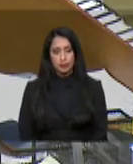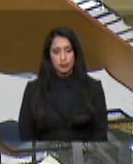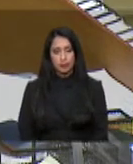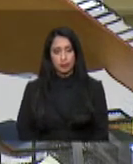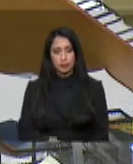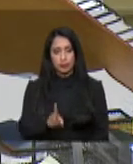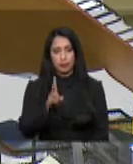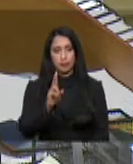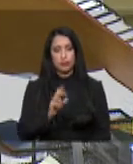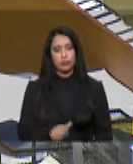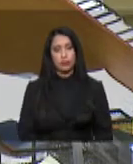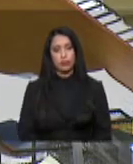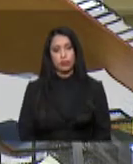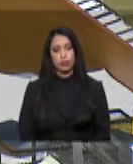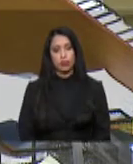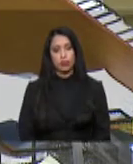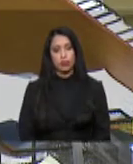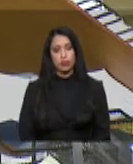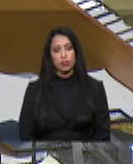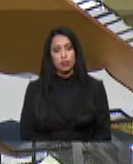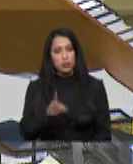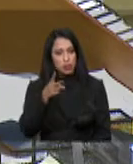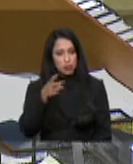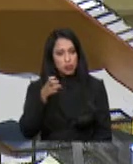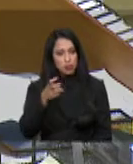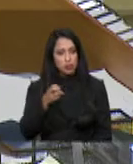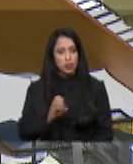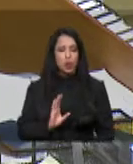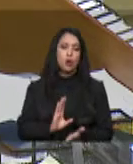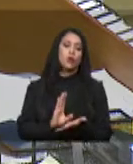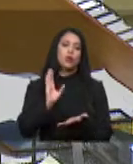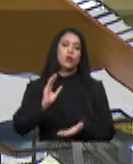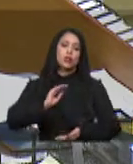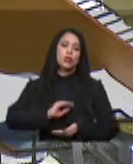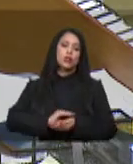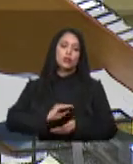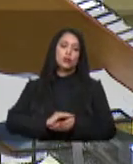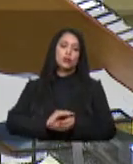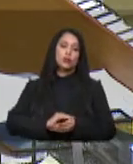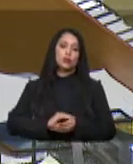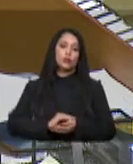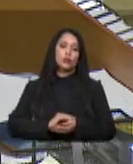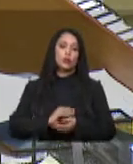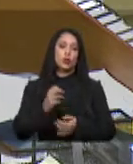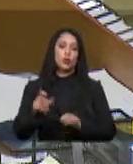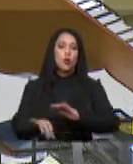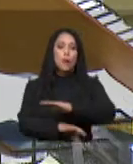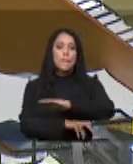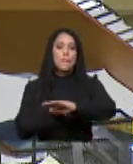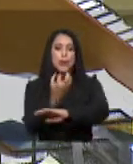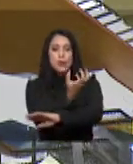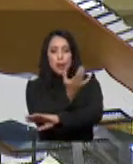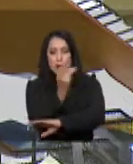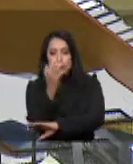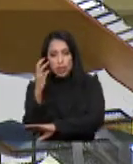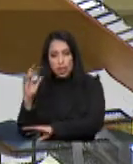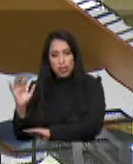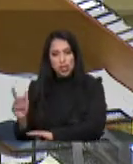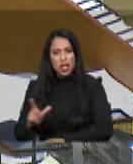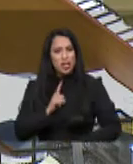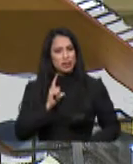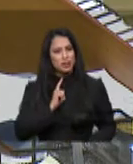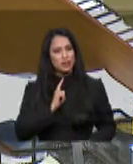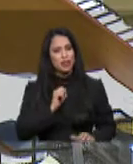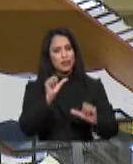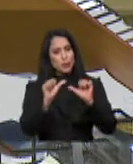Prossigo. Como se vê, o Conselho Deliberativo do Fundo Nacional do Meio Ambiente já teve a sua composição alterada várias vezes, mas